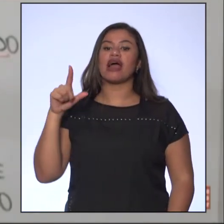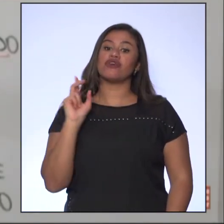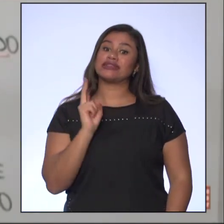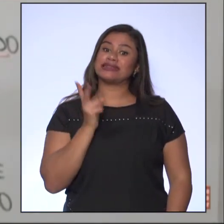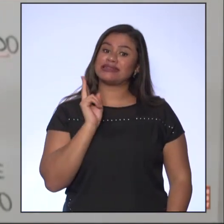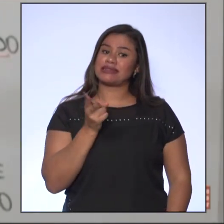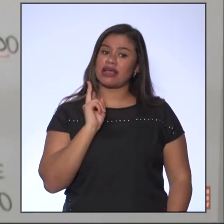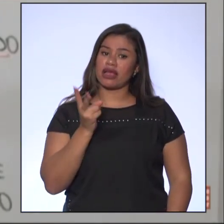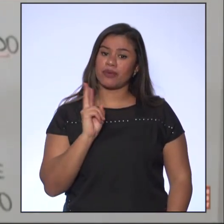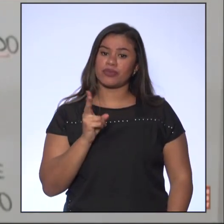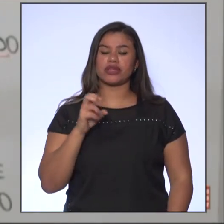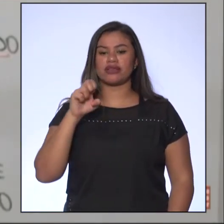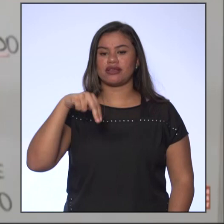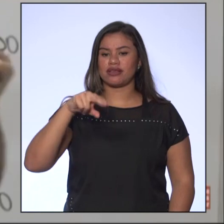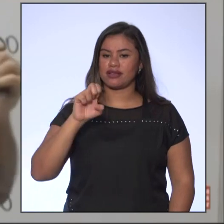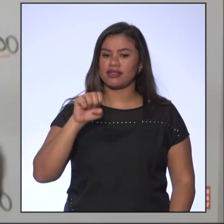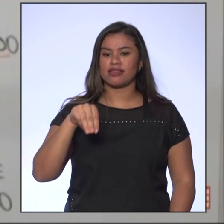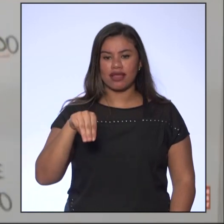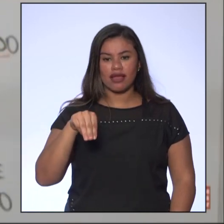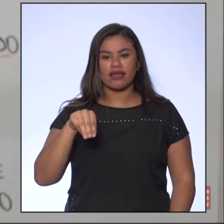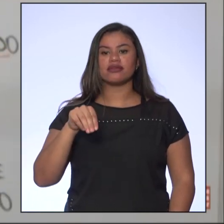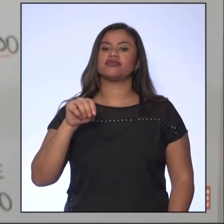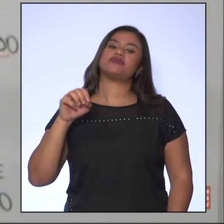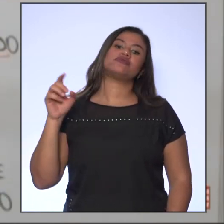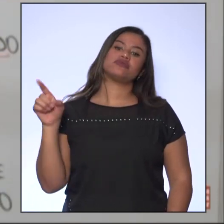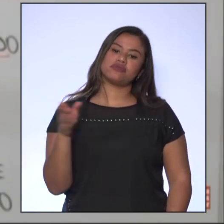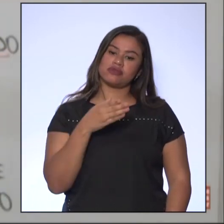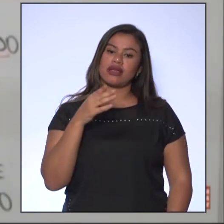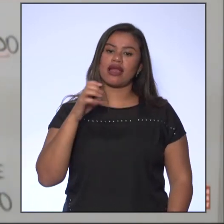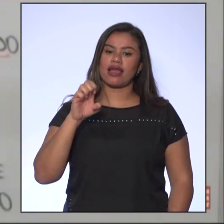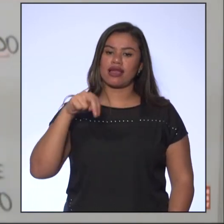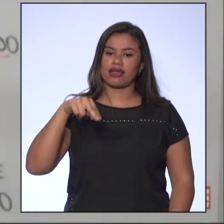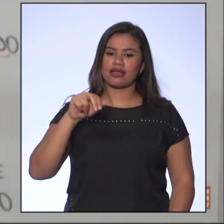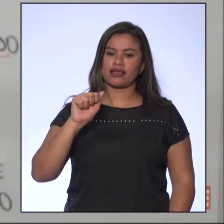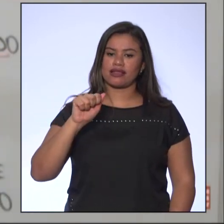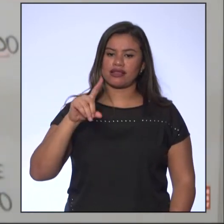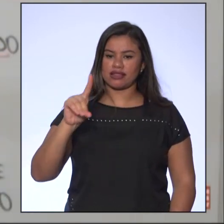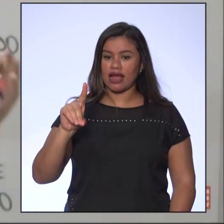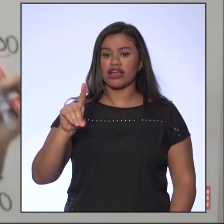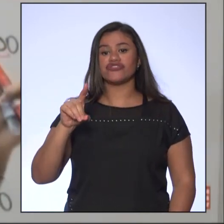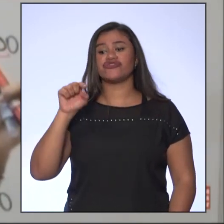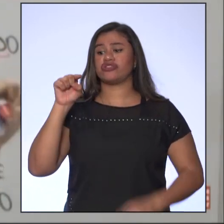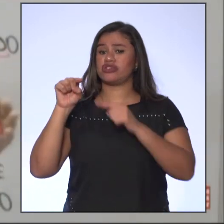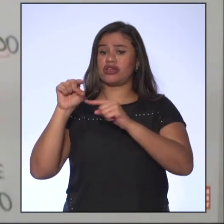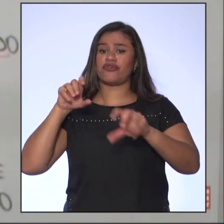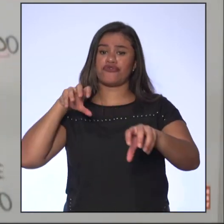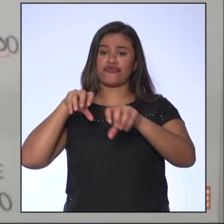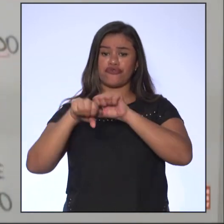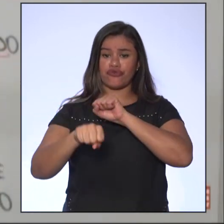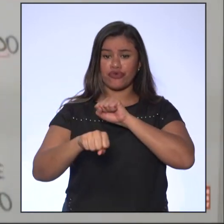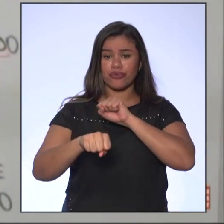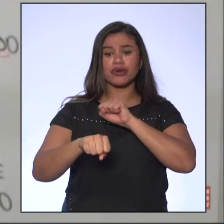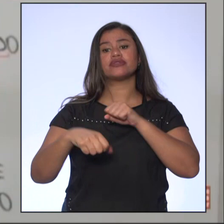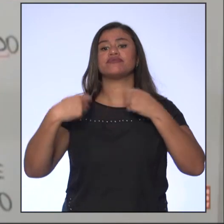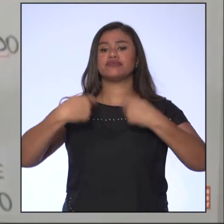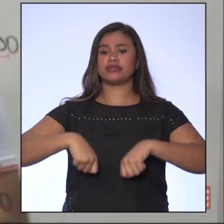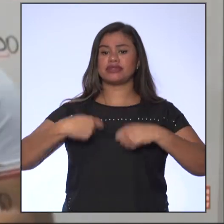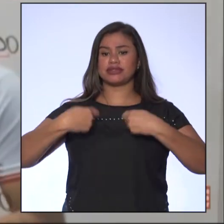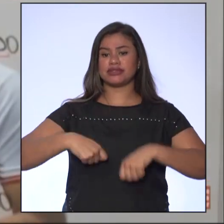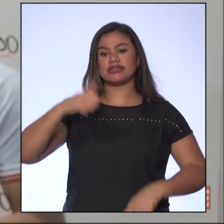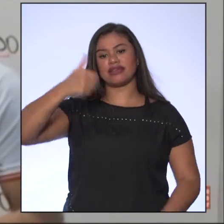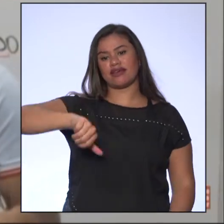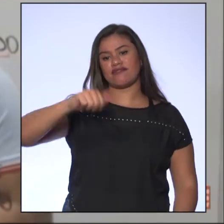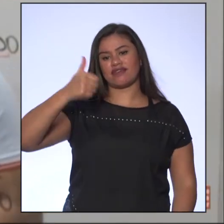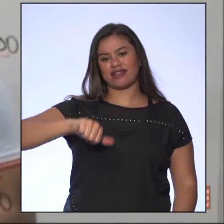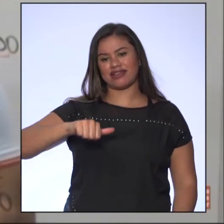exemplo, aparece no Enem, aparece no ENAD. ENAD é para quem está se formando, tem que fazer uma prova de avaliação e